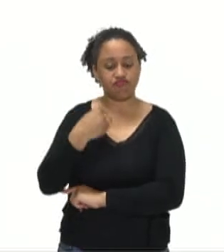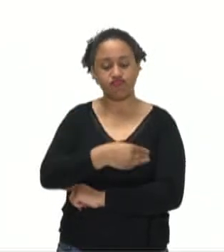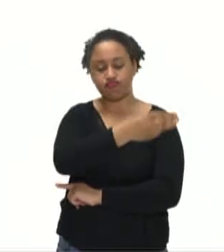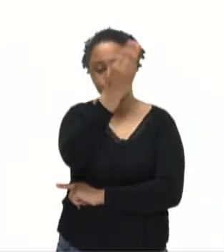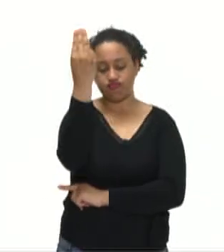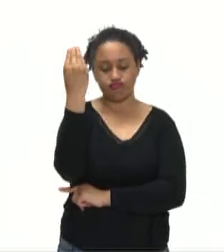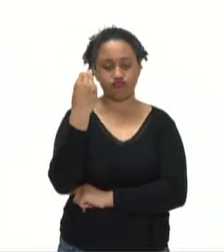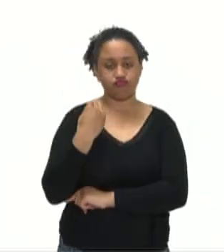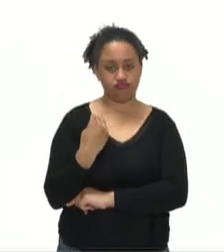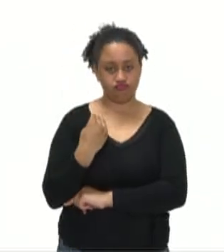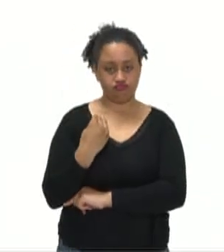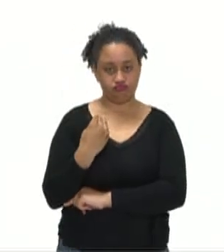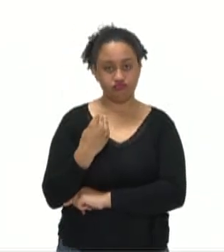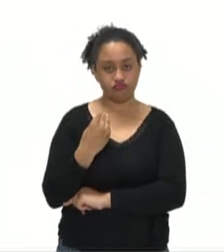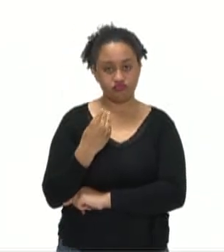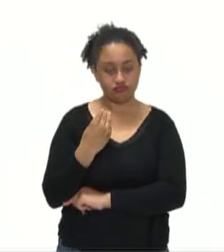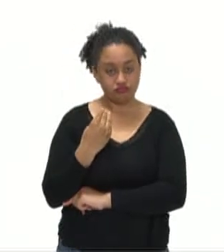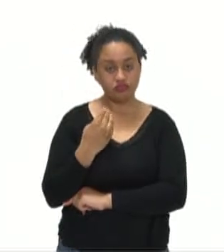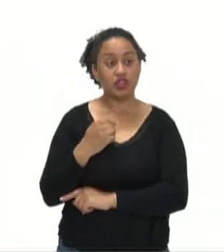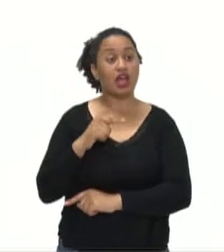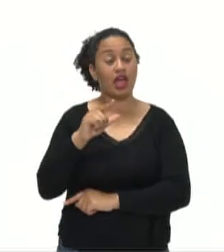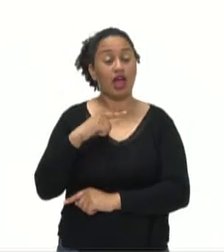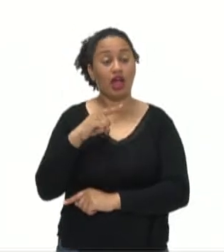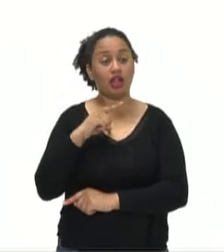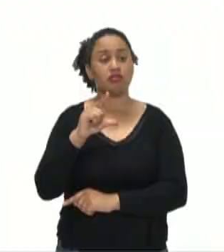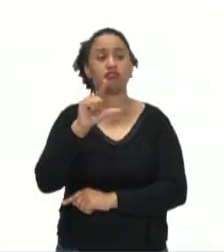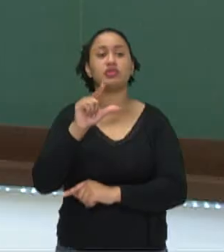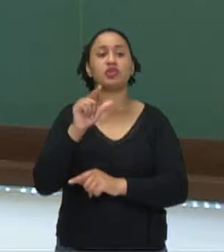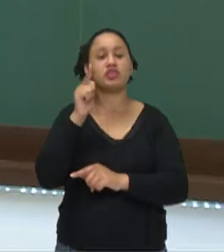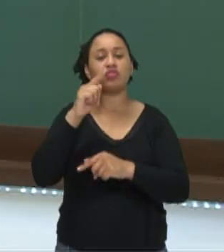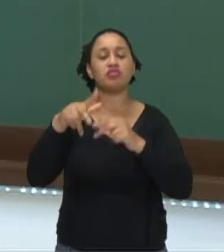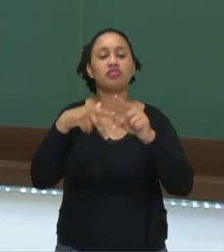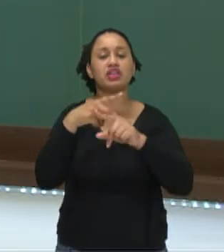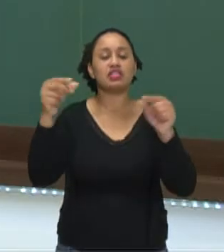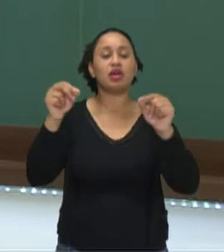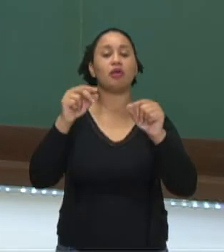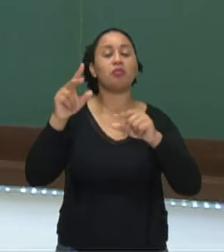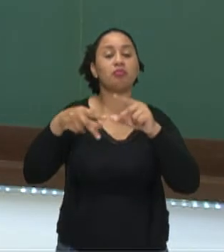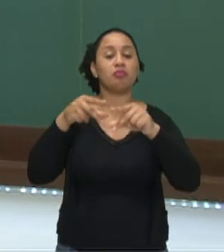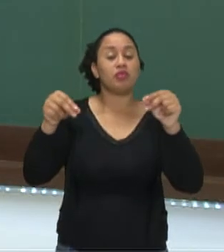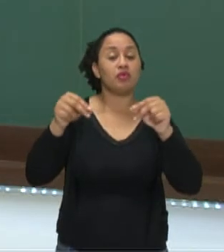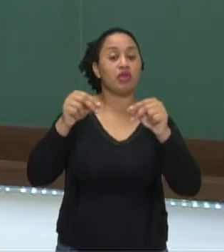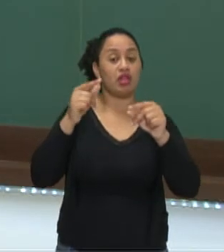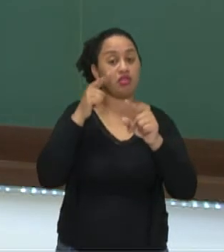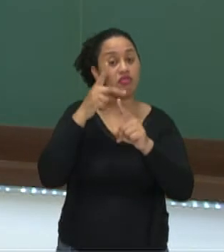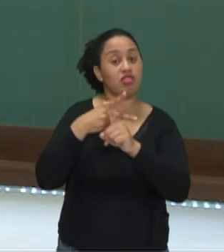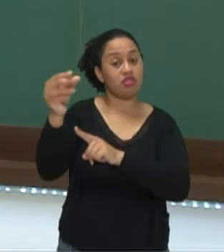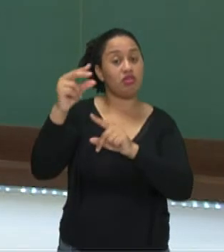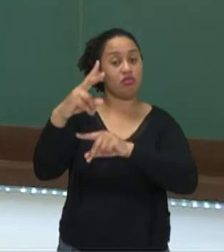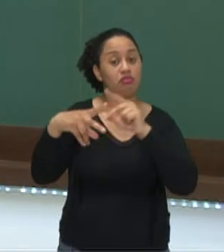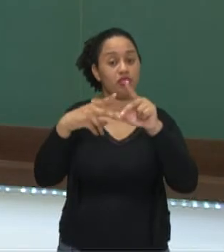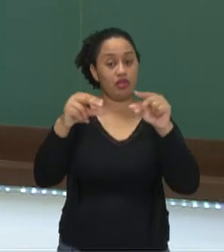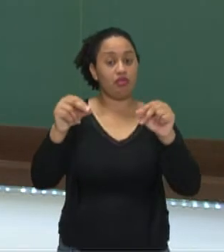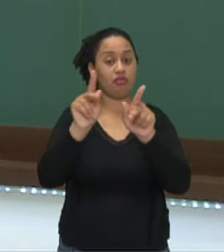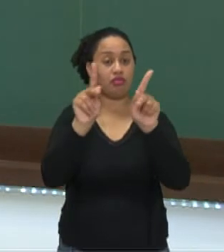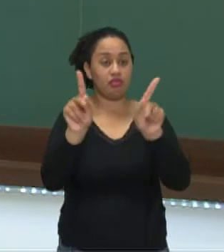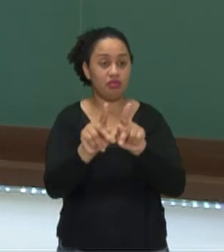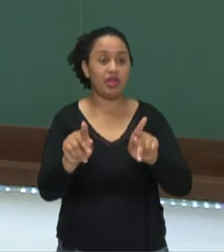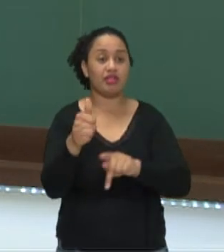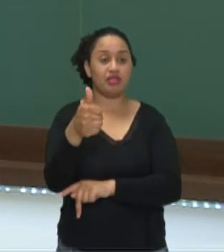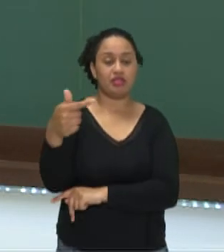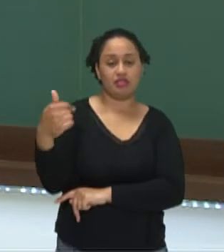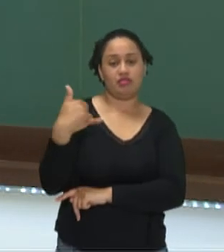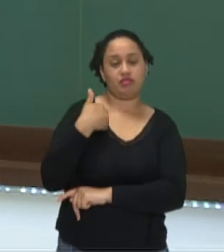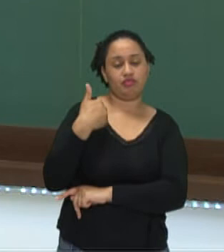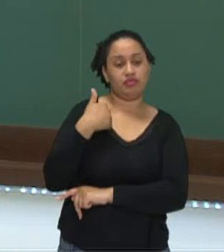do Paquistão e ela venceu o Prêmio Nobel da Paz com 17 anos de idade. Ela é uma